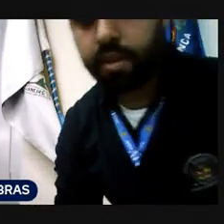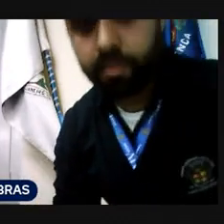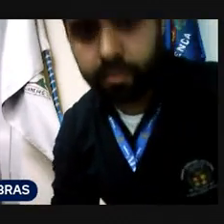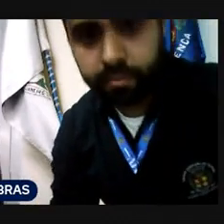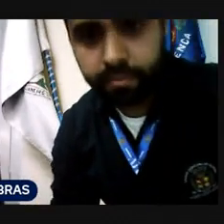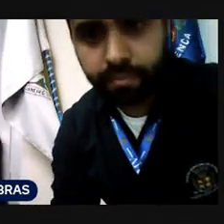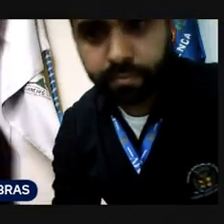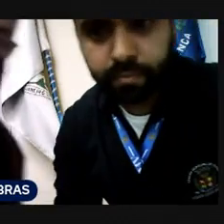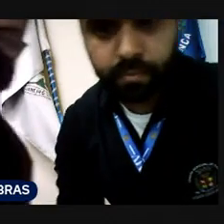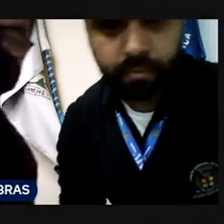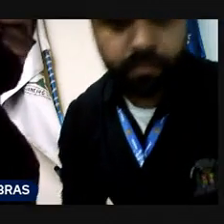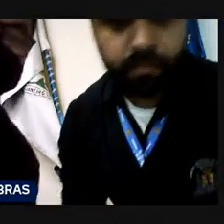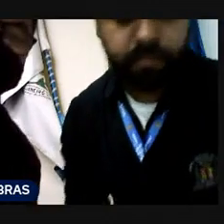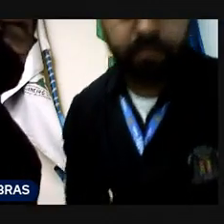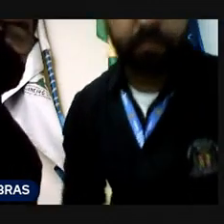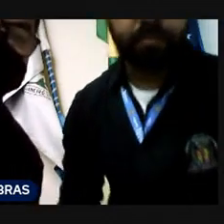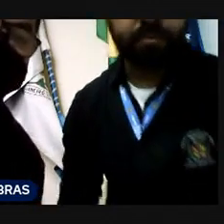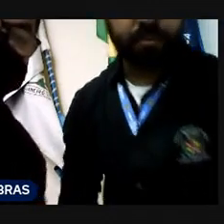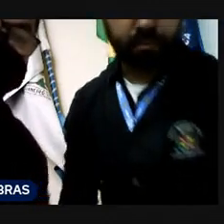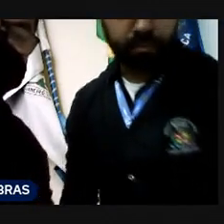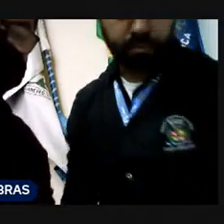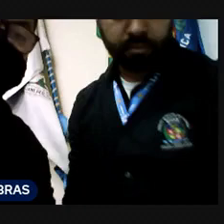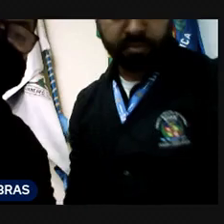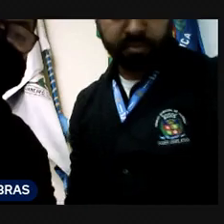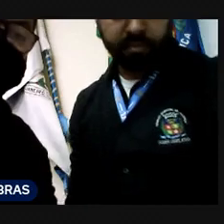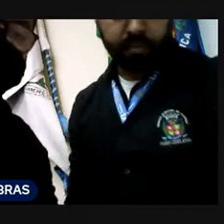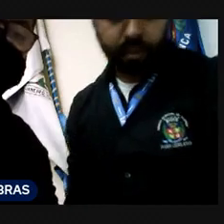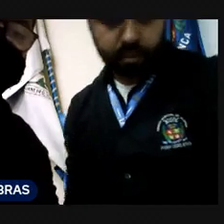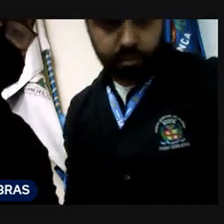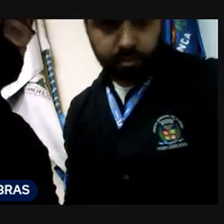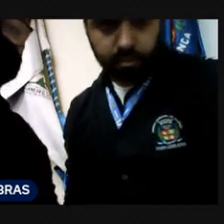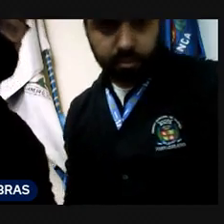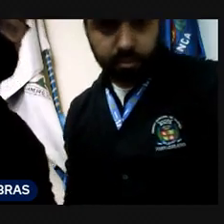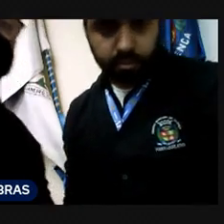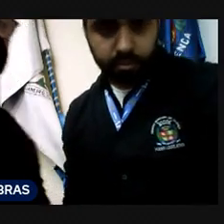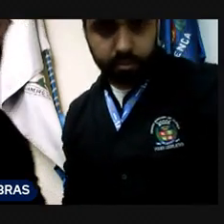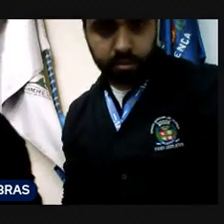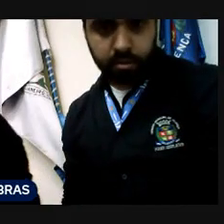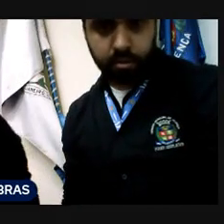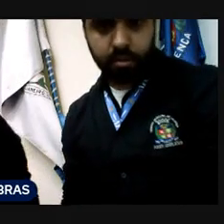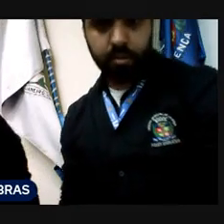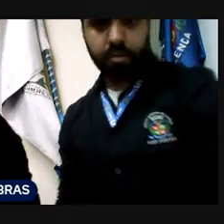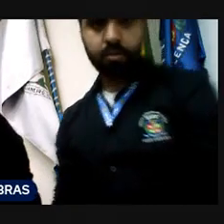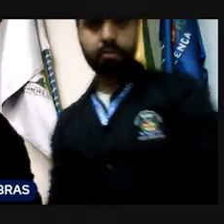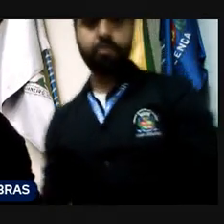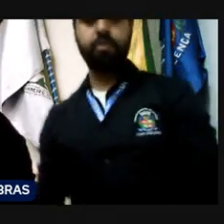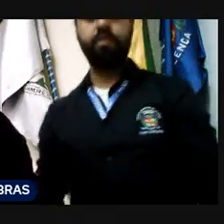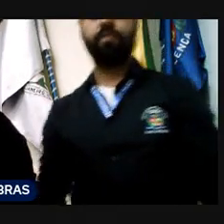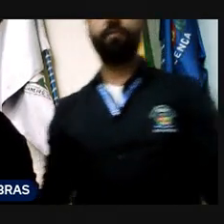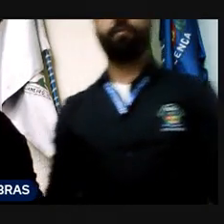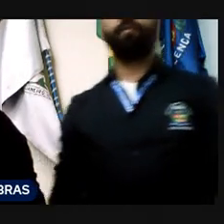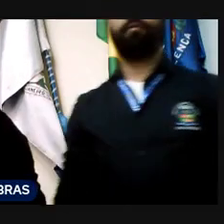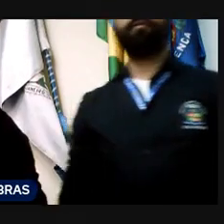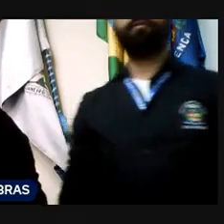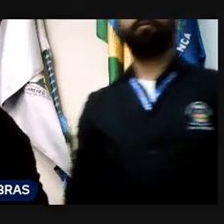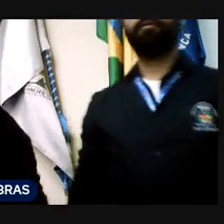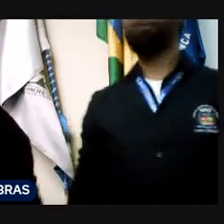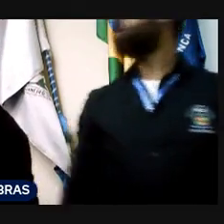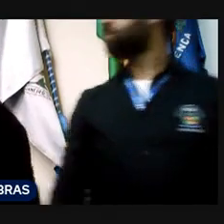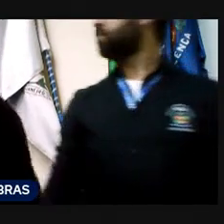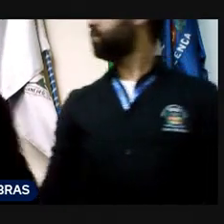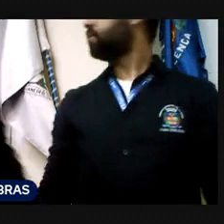de acordo com o mandato também, foi um pedido nosso direcionado, a gente teve portas fechadas, tivemos